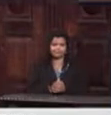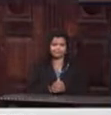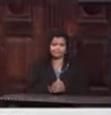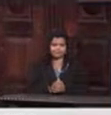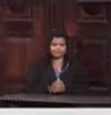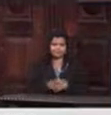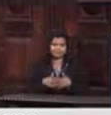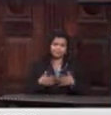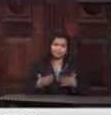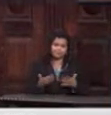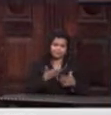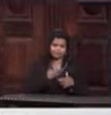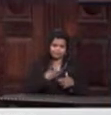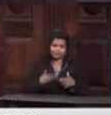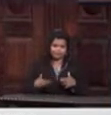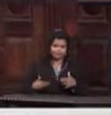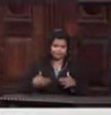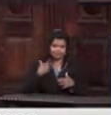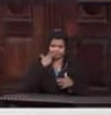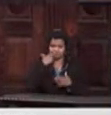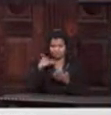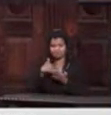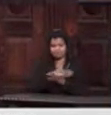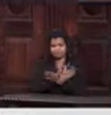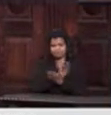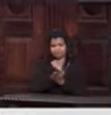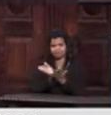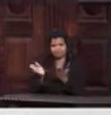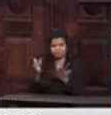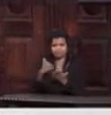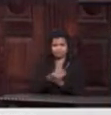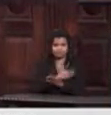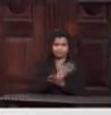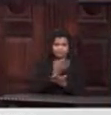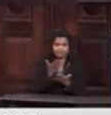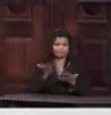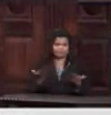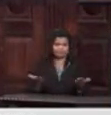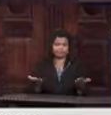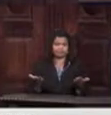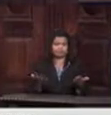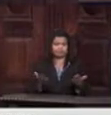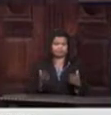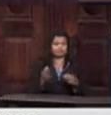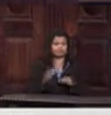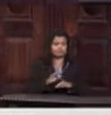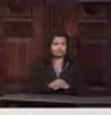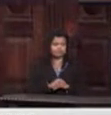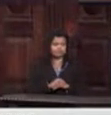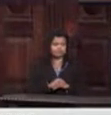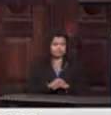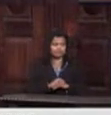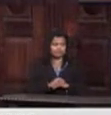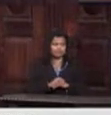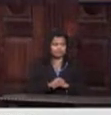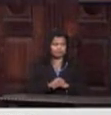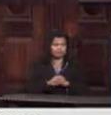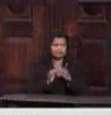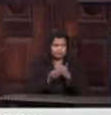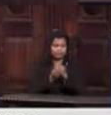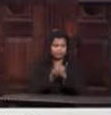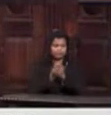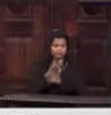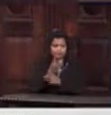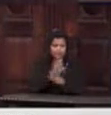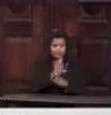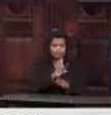governo que, sem rumo, decidiu se criar aí um DPO. Na prática, um DPO que teve o apoio